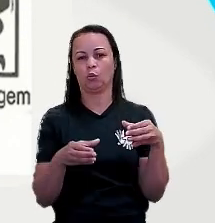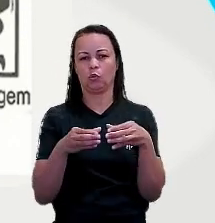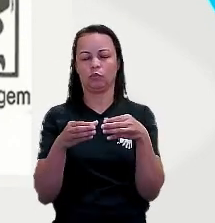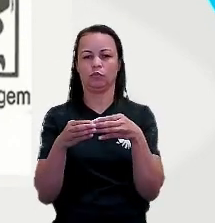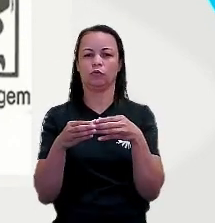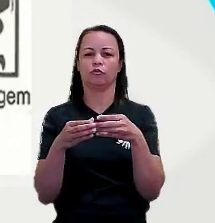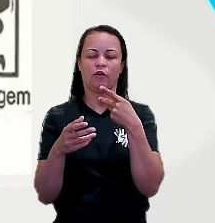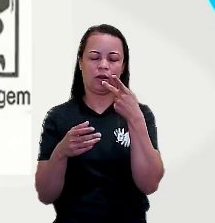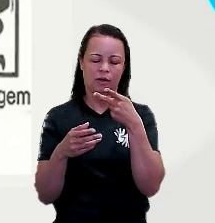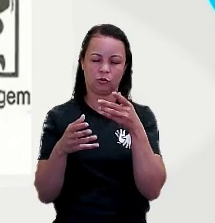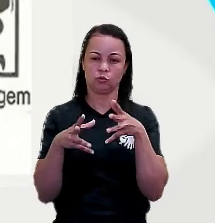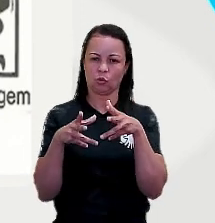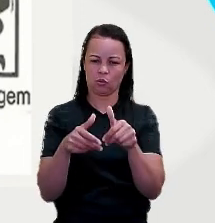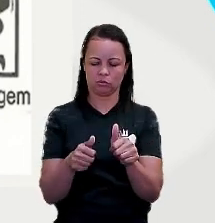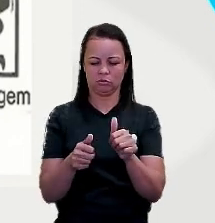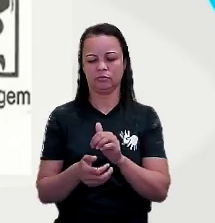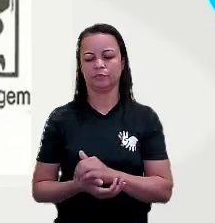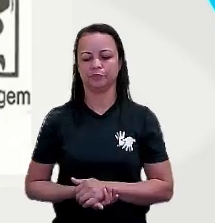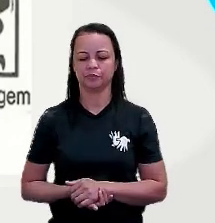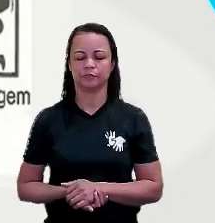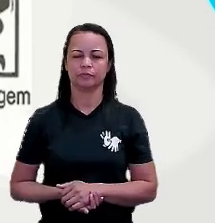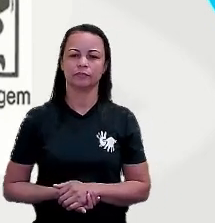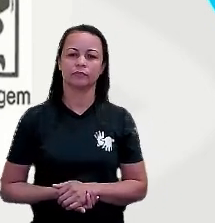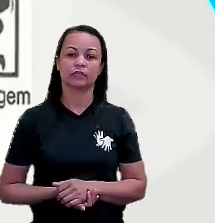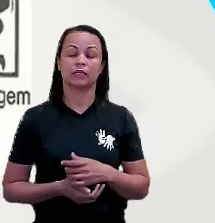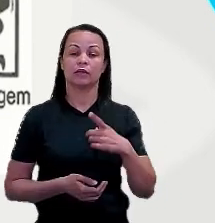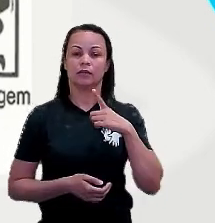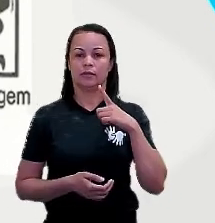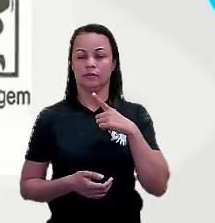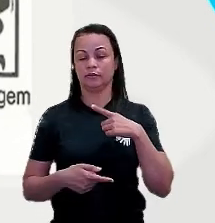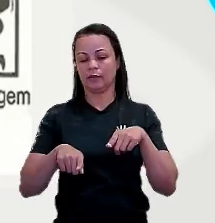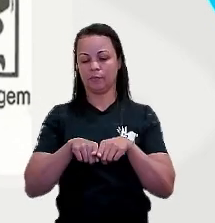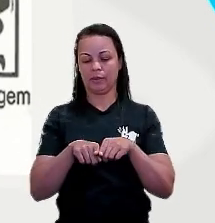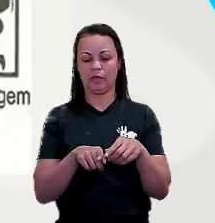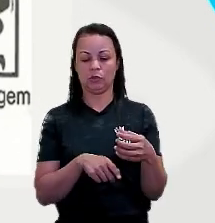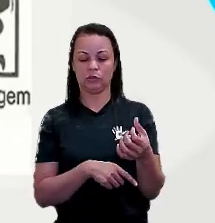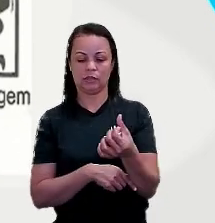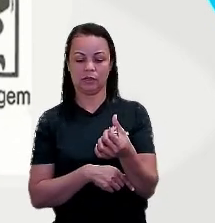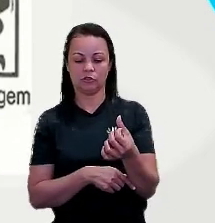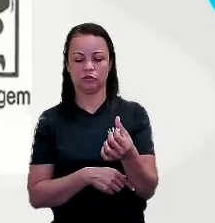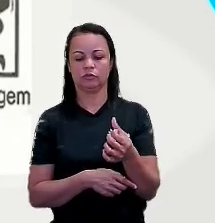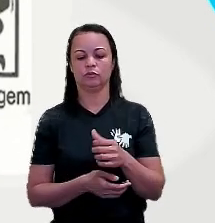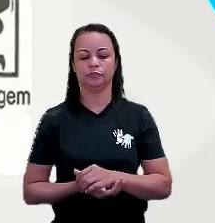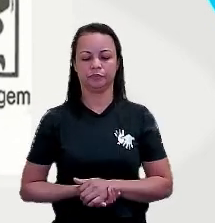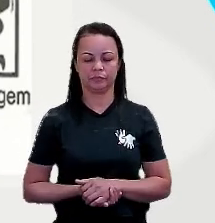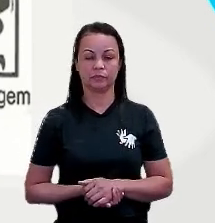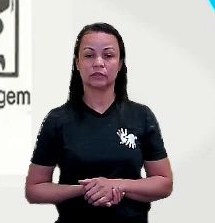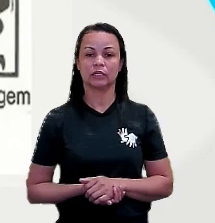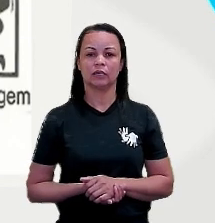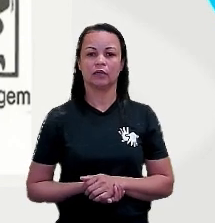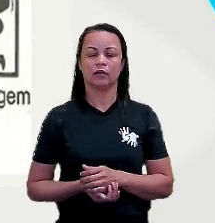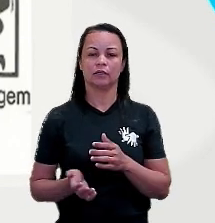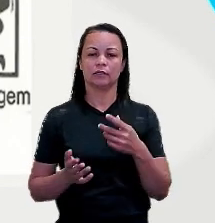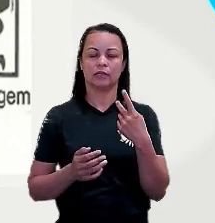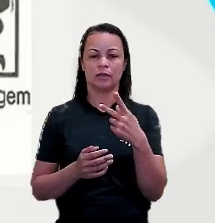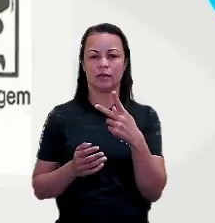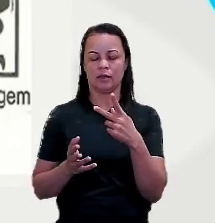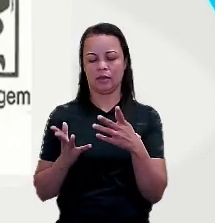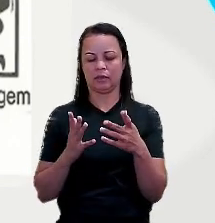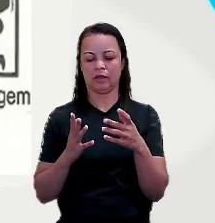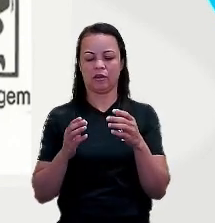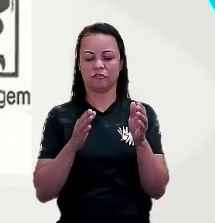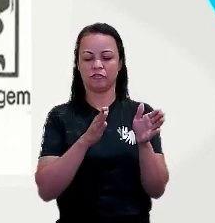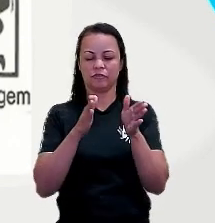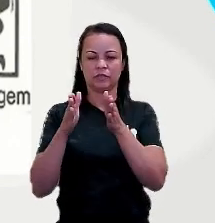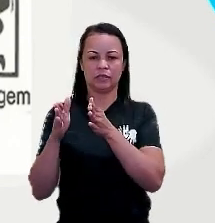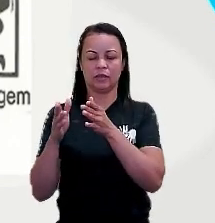de balão é para isso. Temos também esse outro balão aí, o último balão da fila